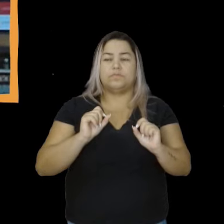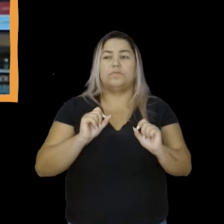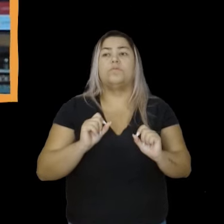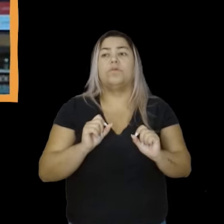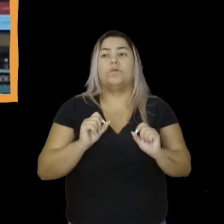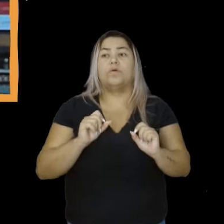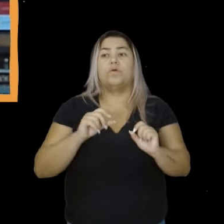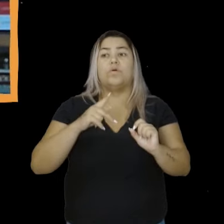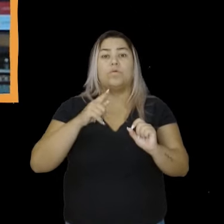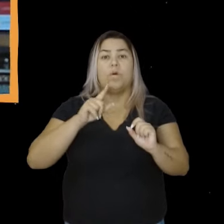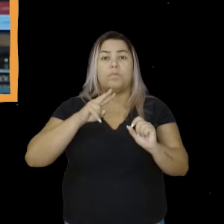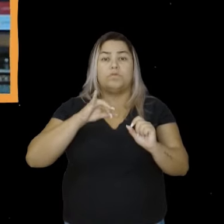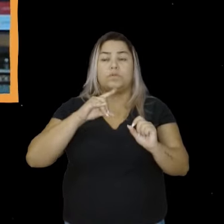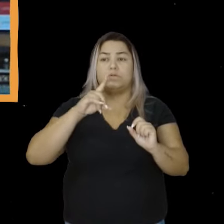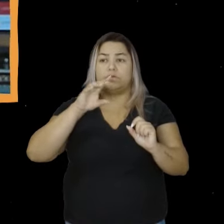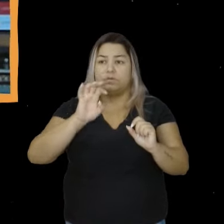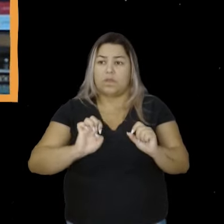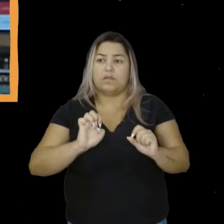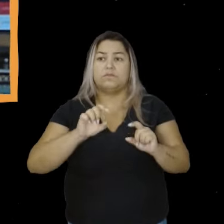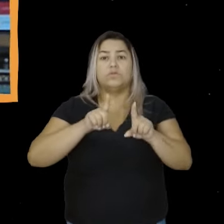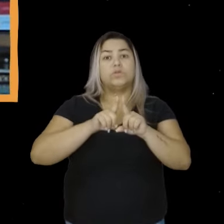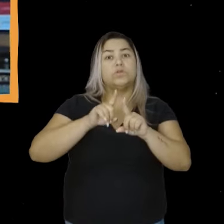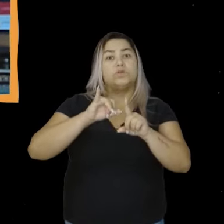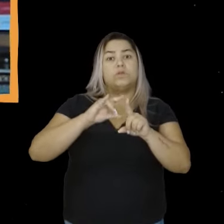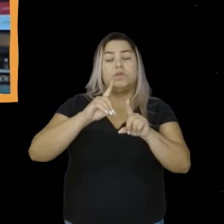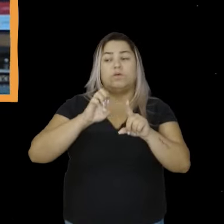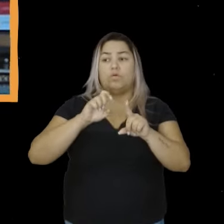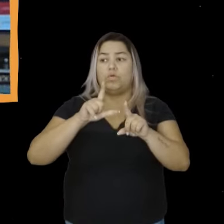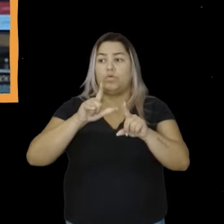a pluralidade ideológica,